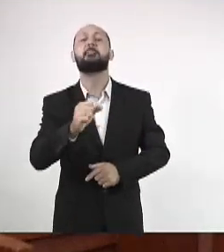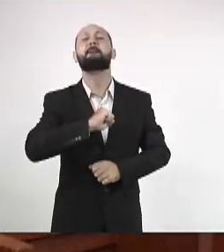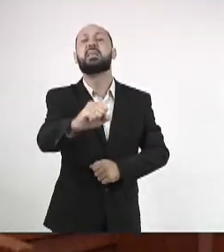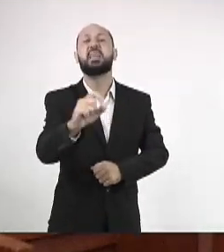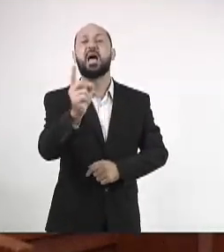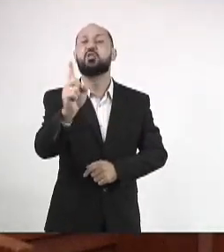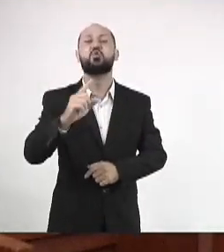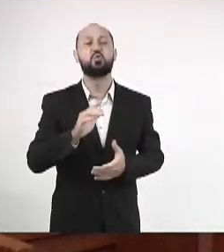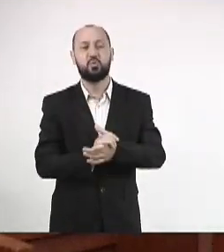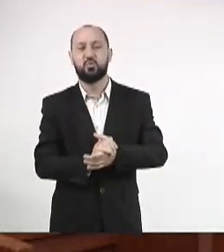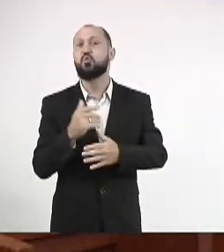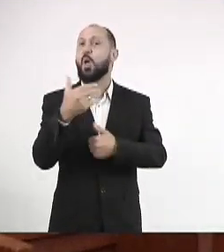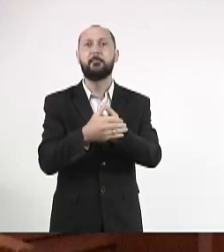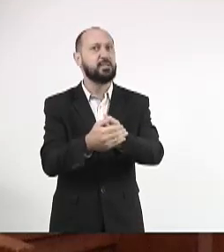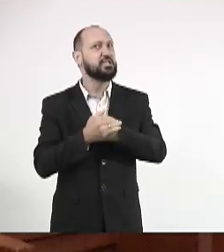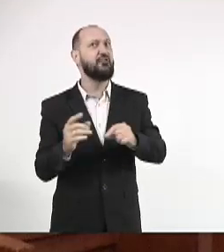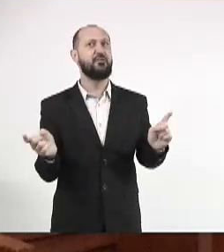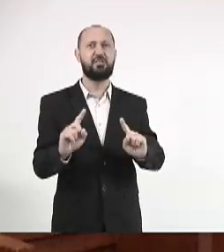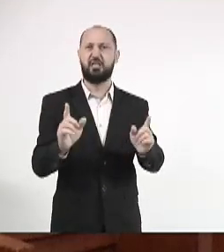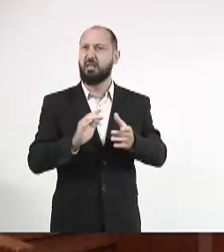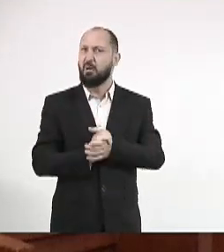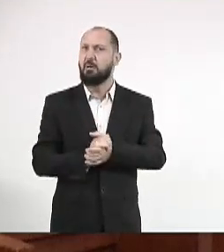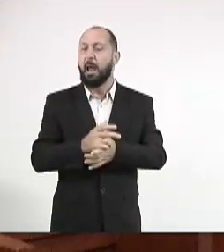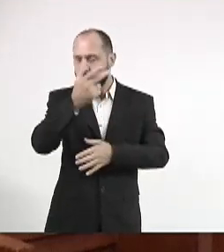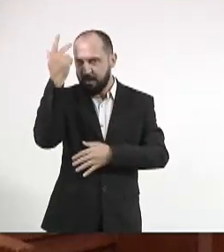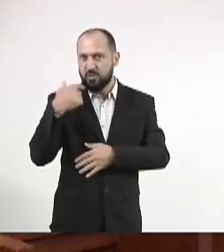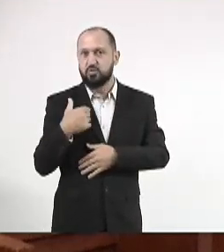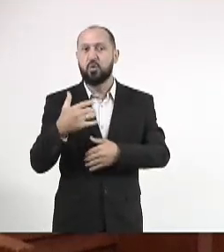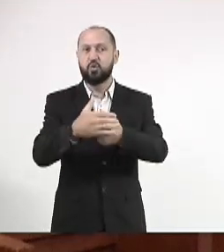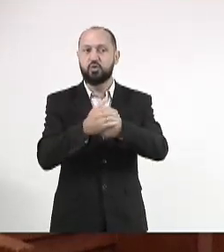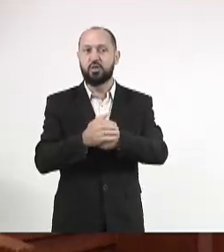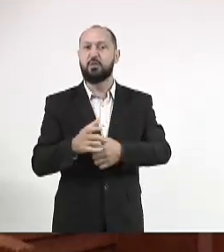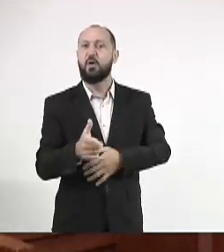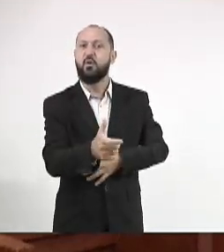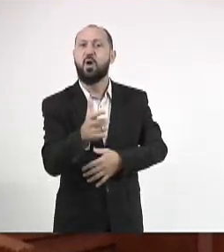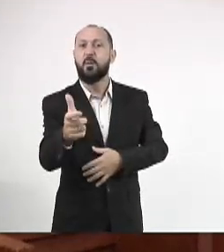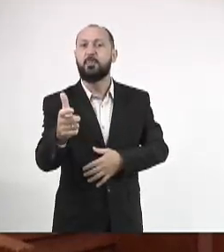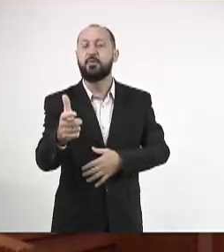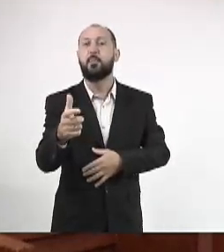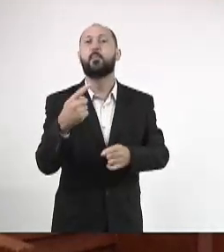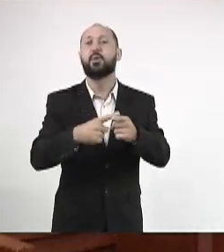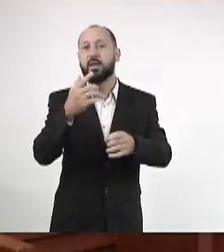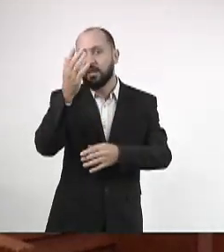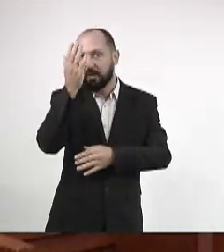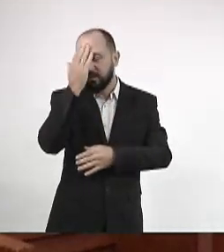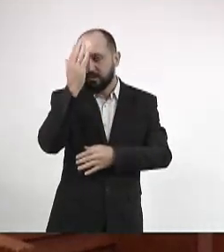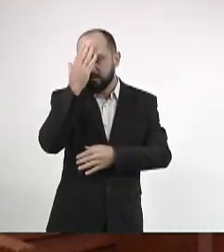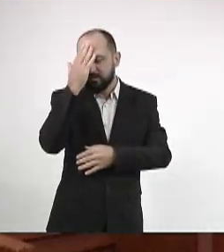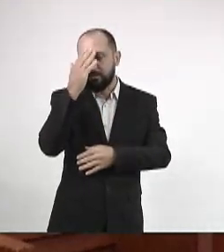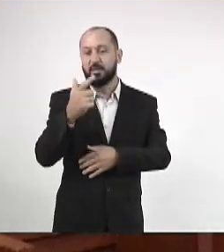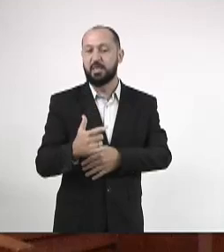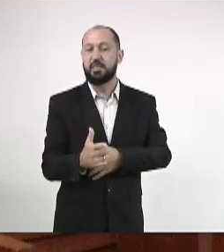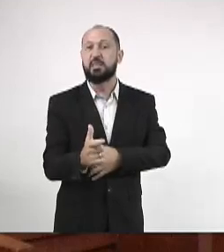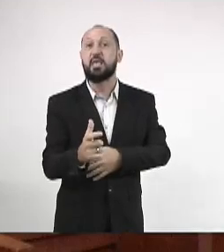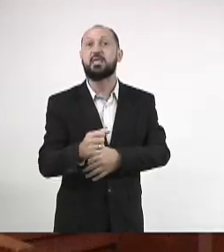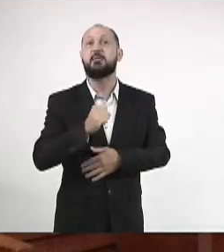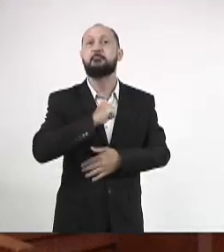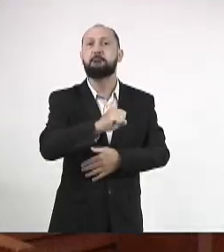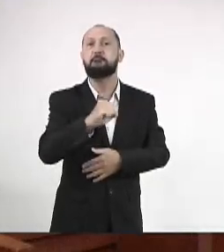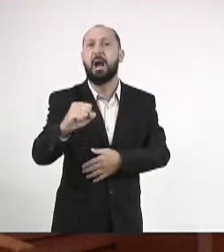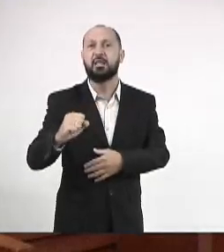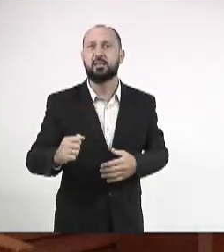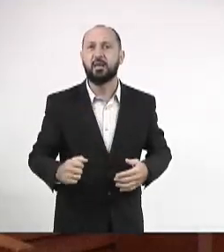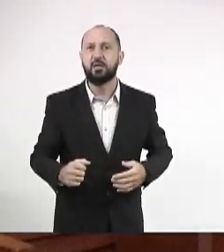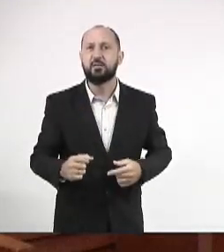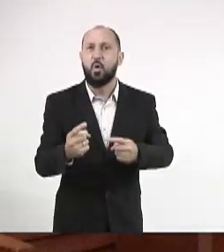matar, não é para se defender. A pessoa que se defende com uma arma se defende porque sabe que tem um instrumento que mata.